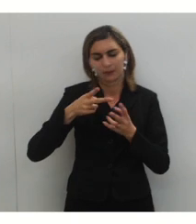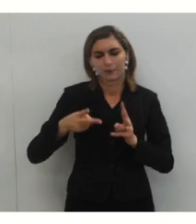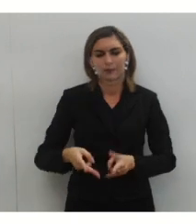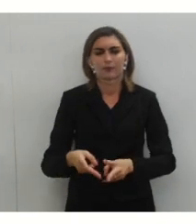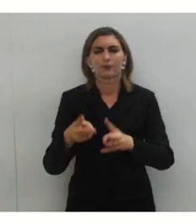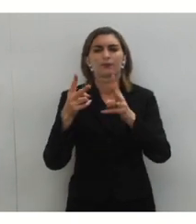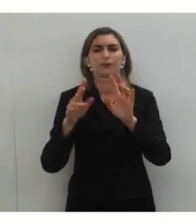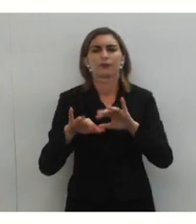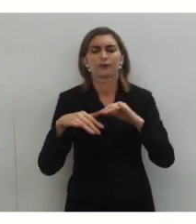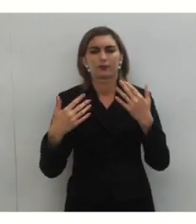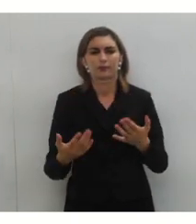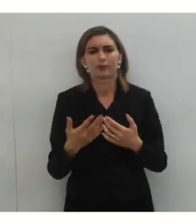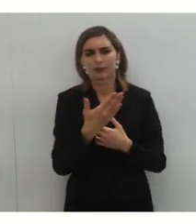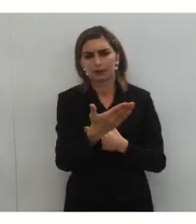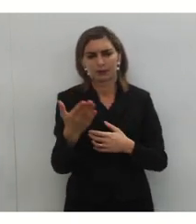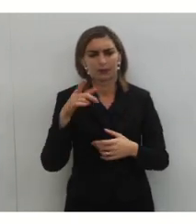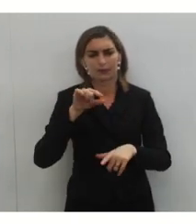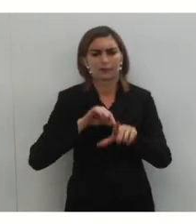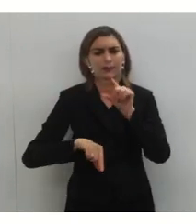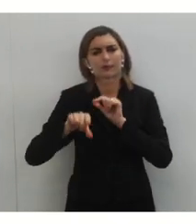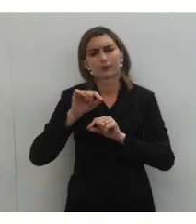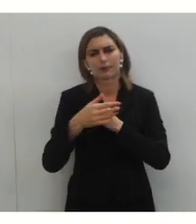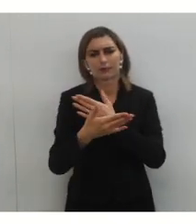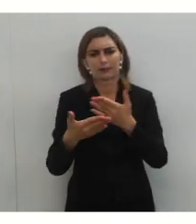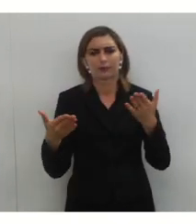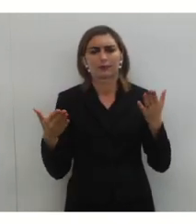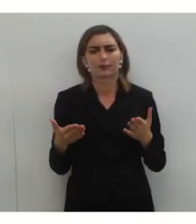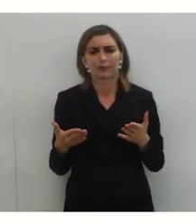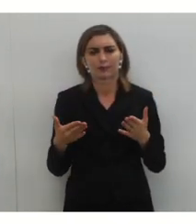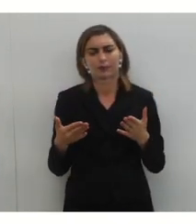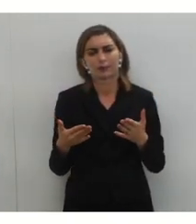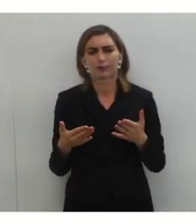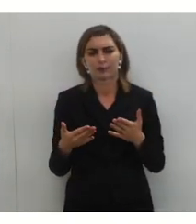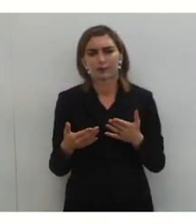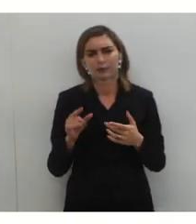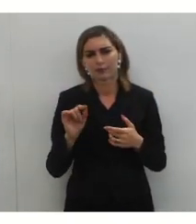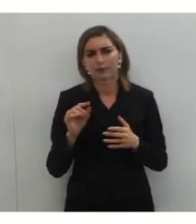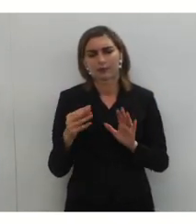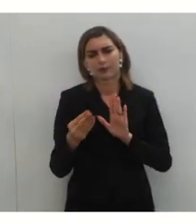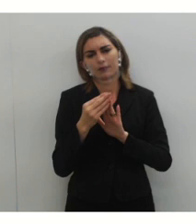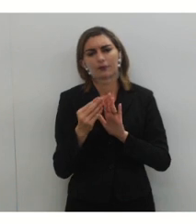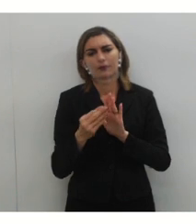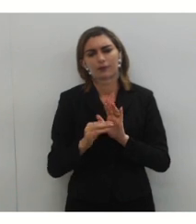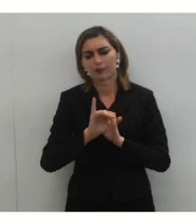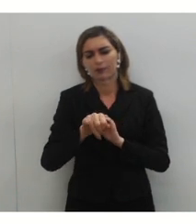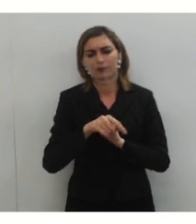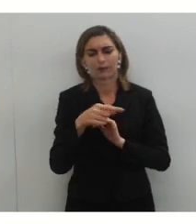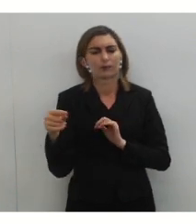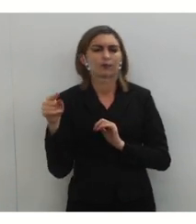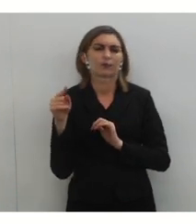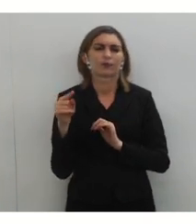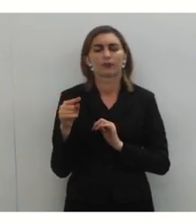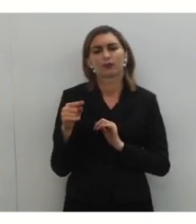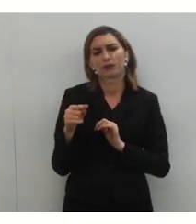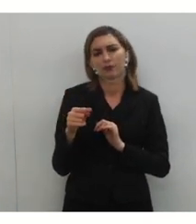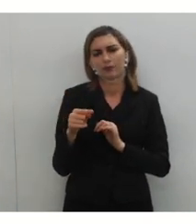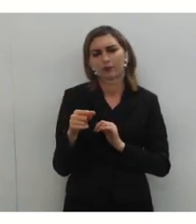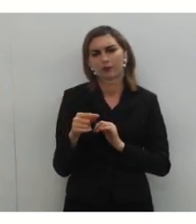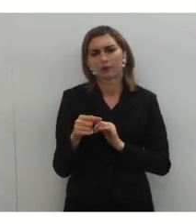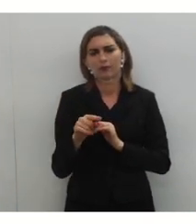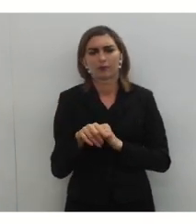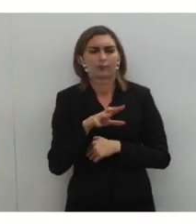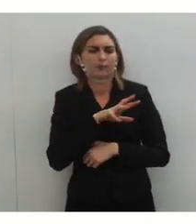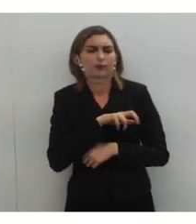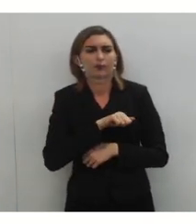Então, essa escolha aí, né, de colocar João